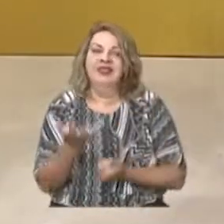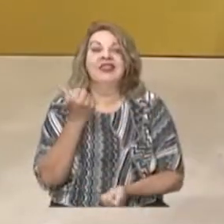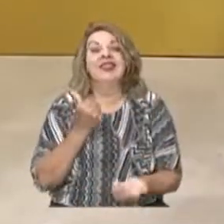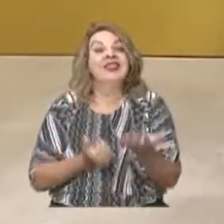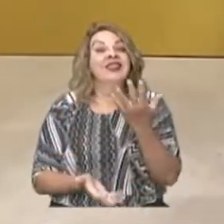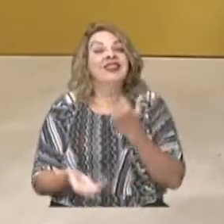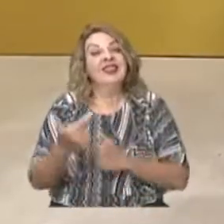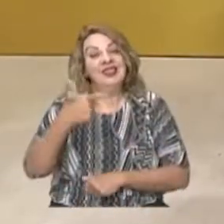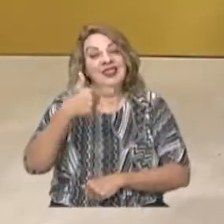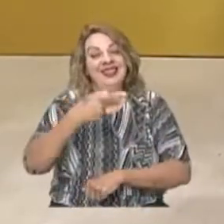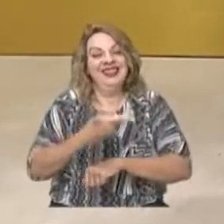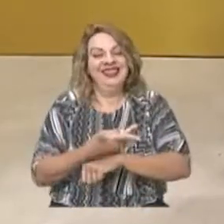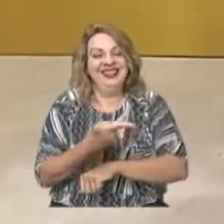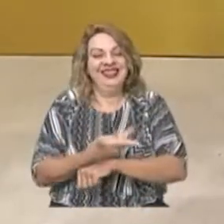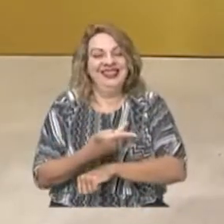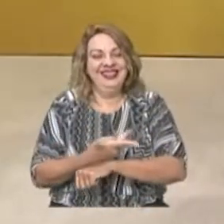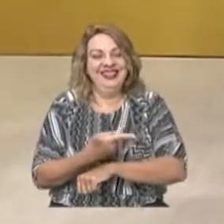nosso